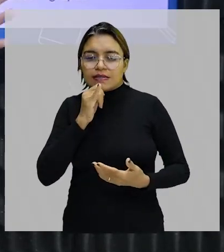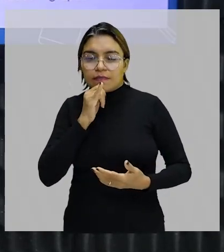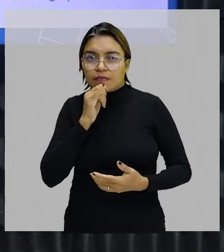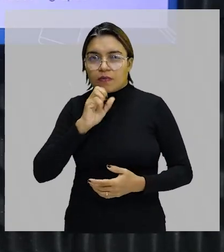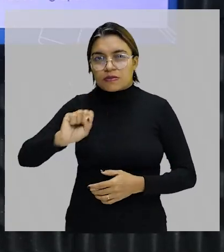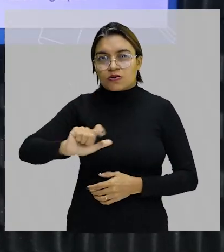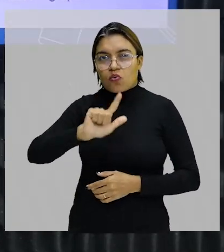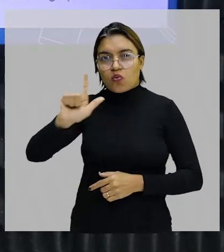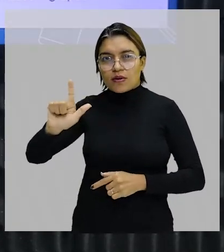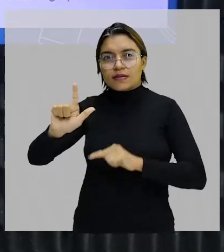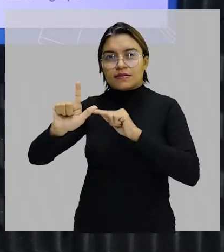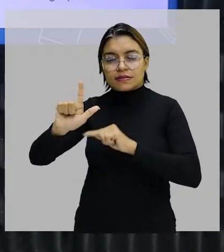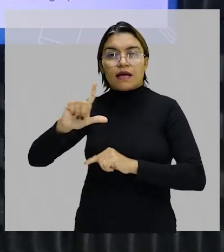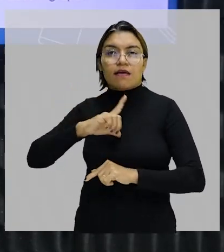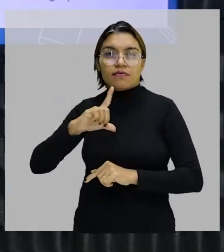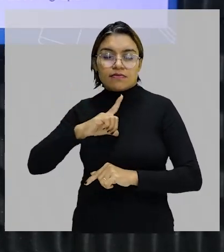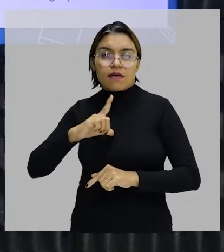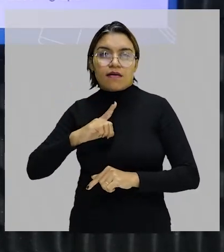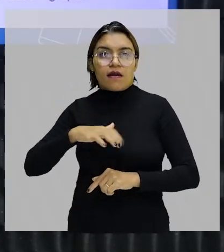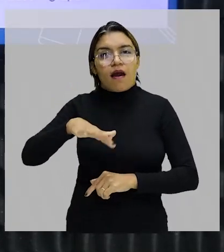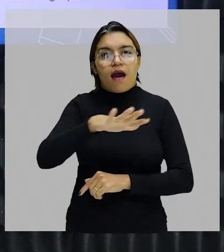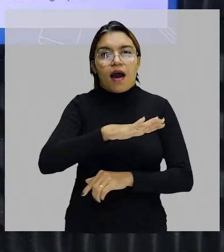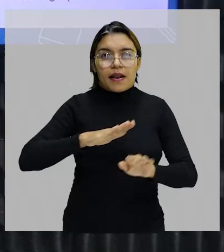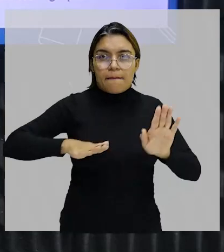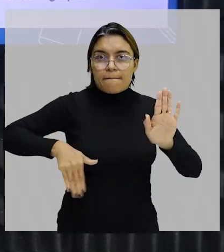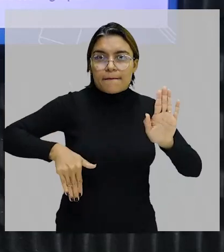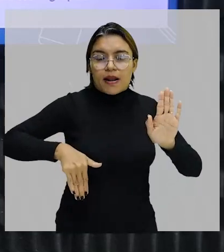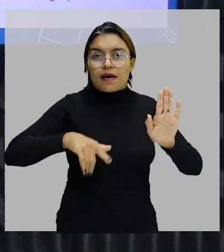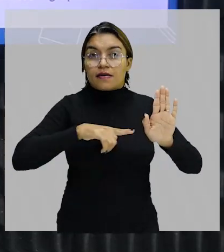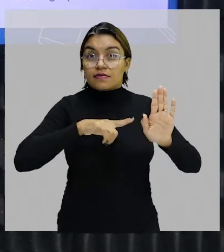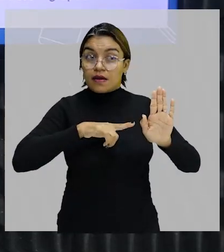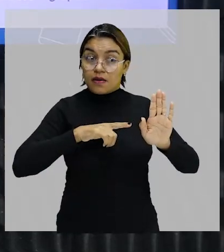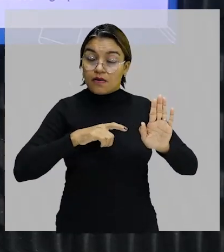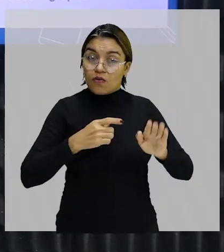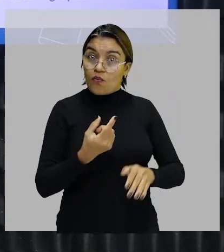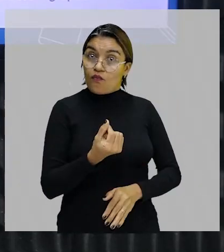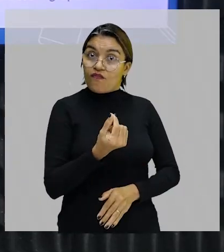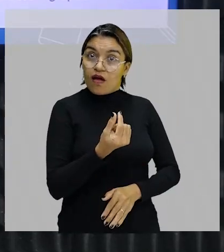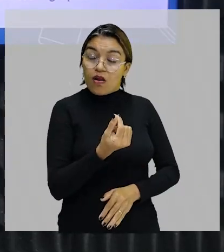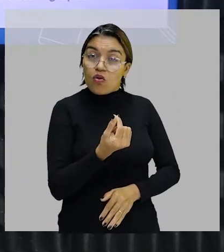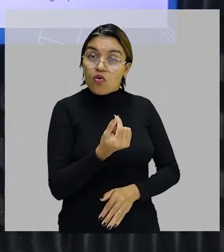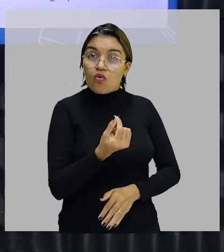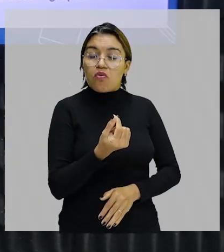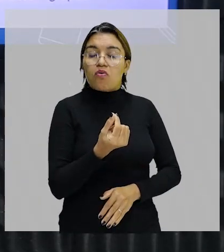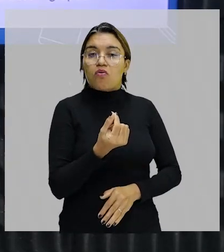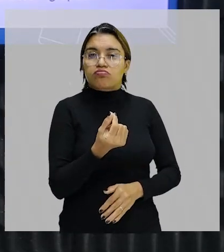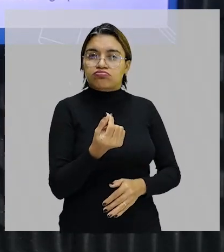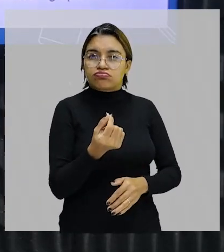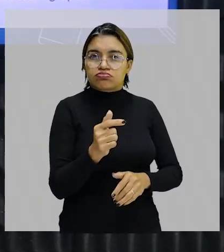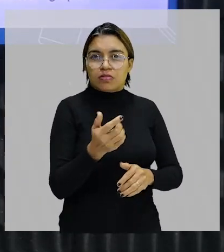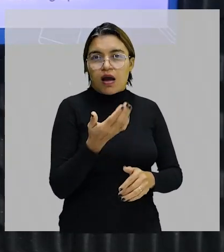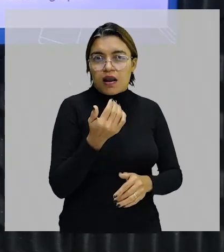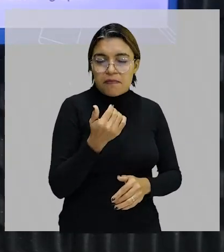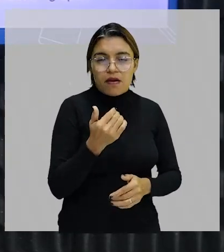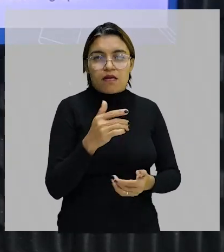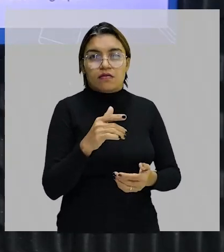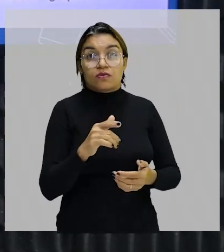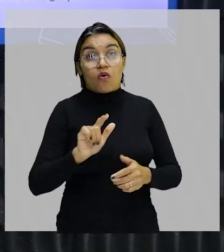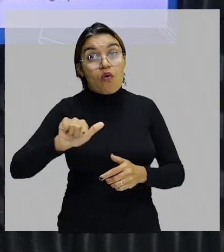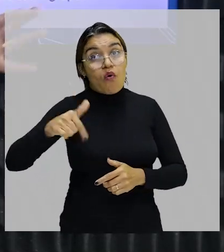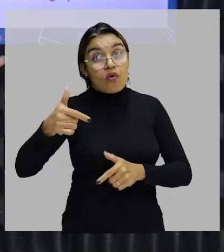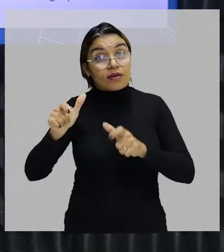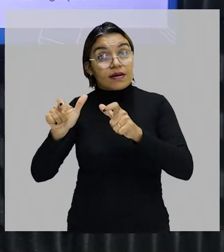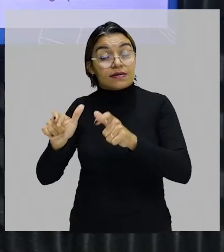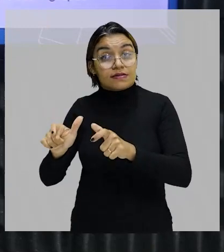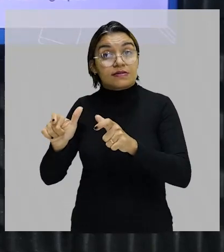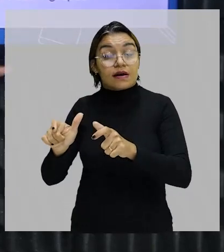Por exemplo, na praia, existem áreas da praia onde tu tem um preço de determinados serviços, de alimentos, e existem